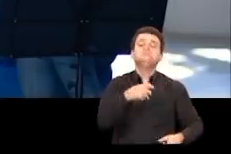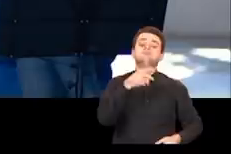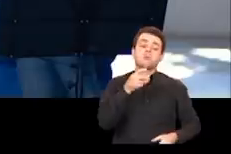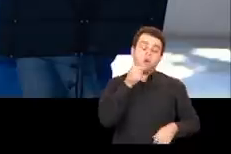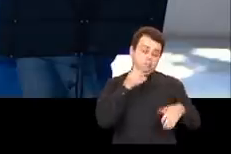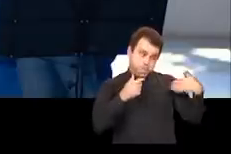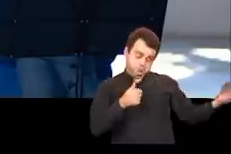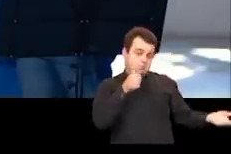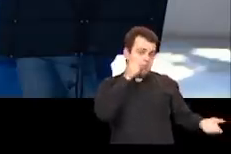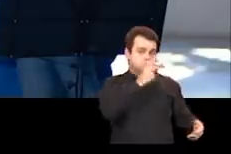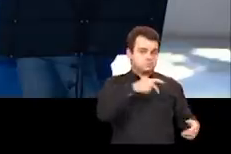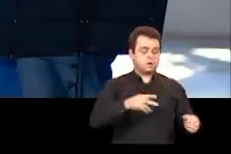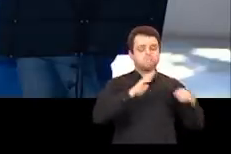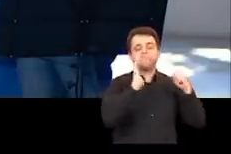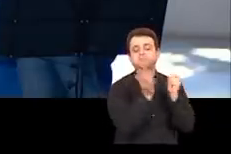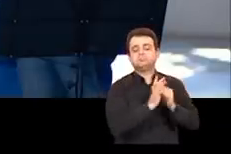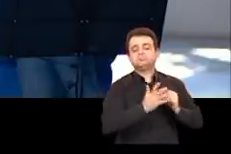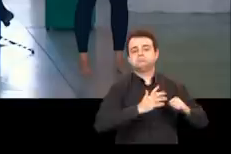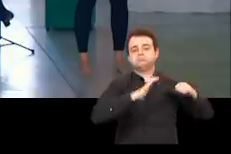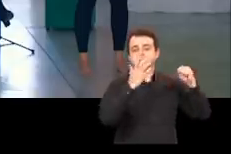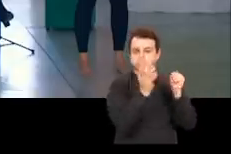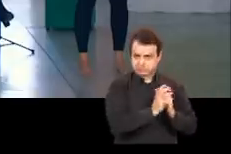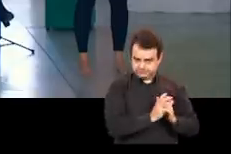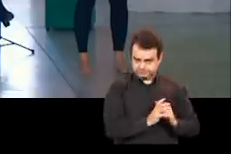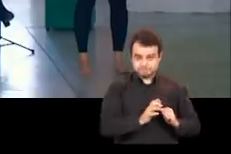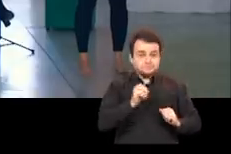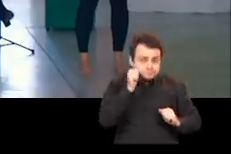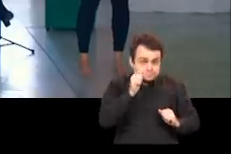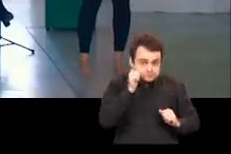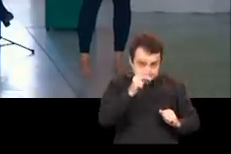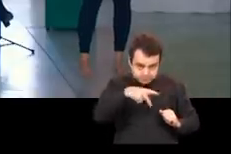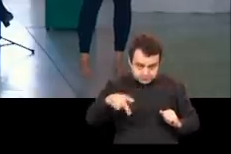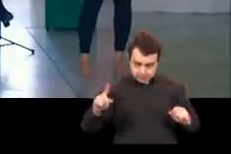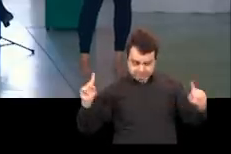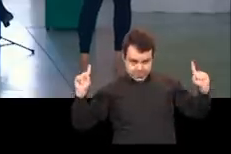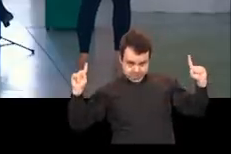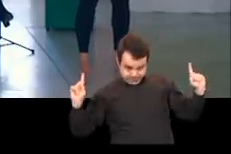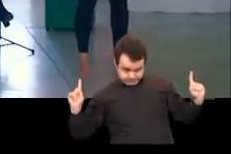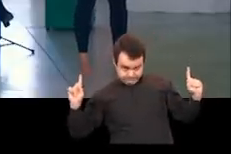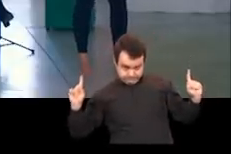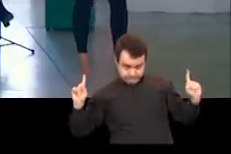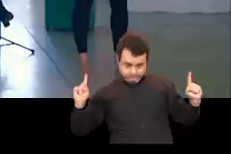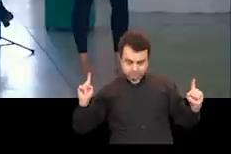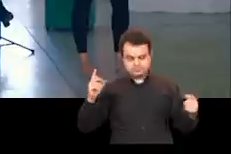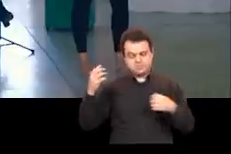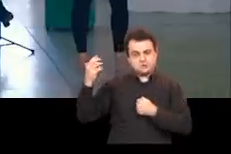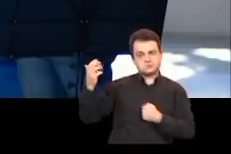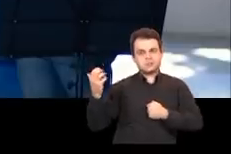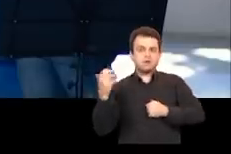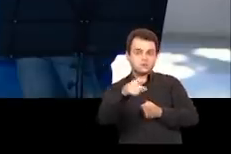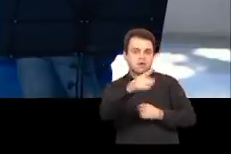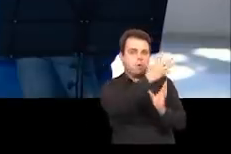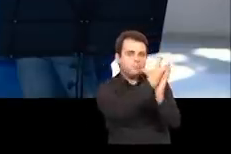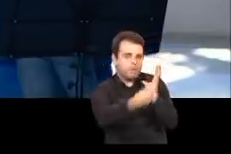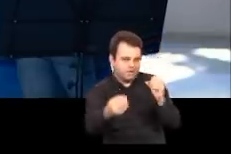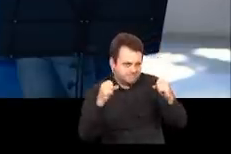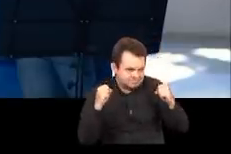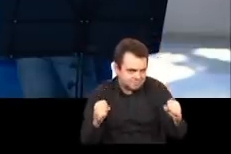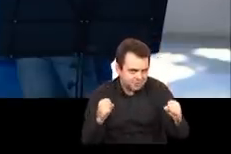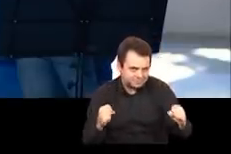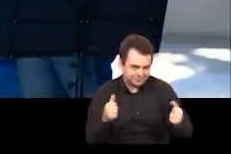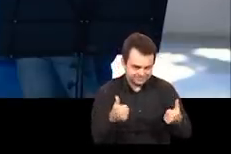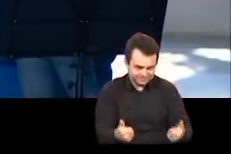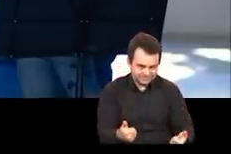me acompanha na música, as professoras Cris e Reni vão ajudar você a dançar. E a música que